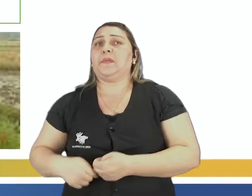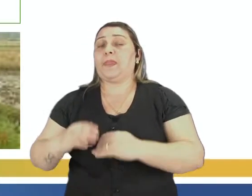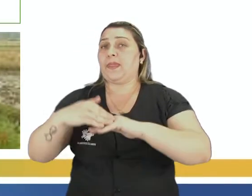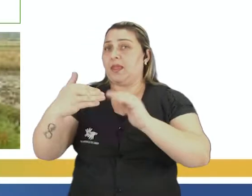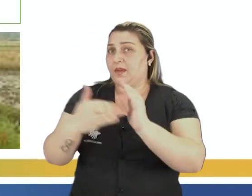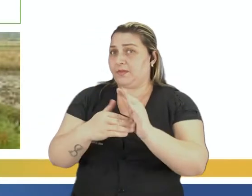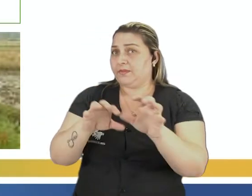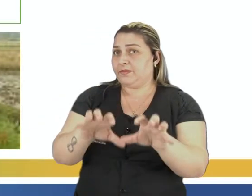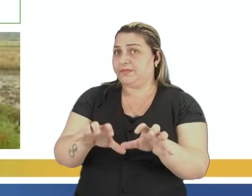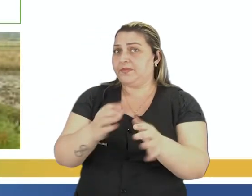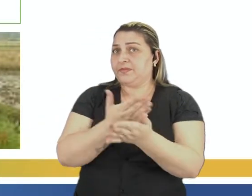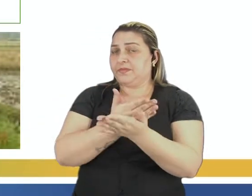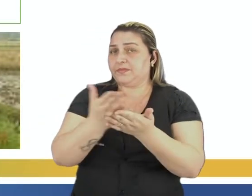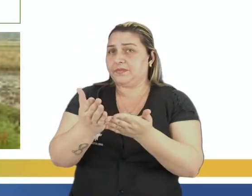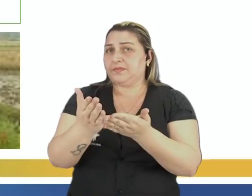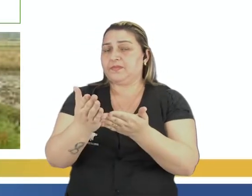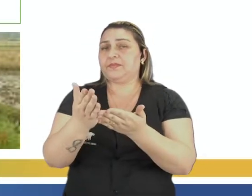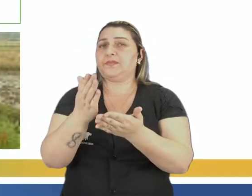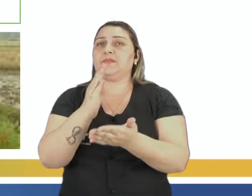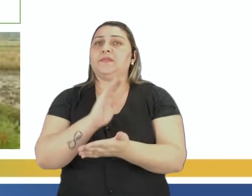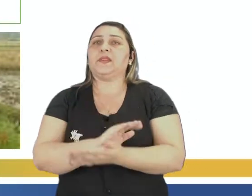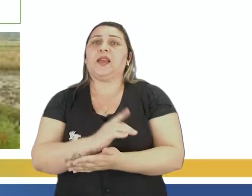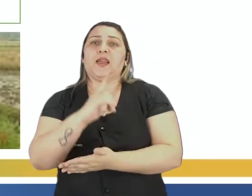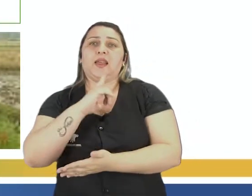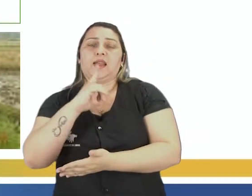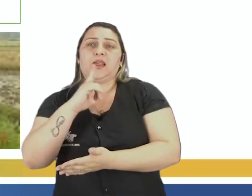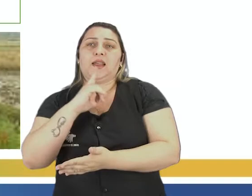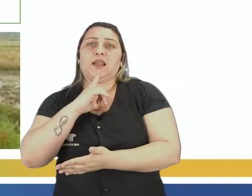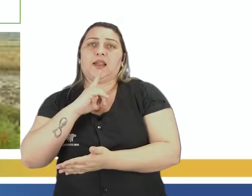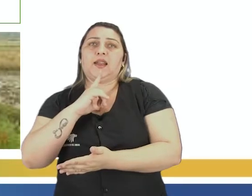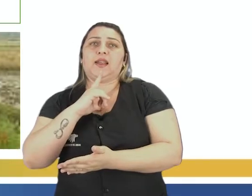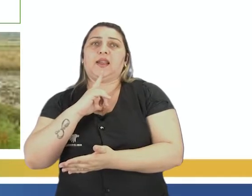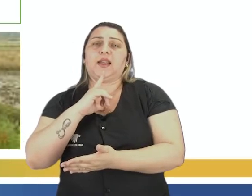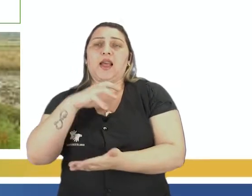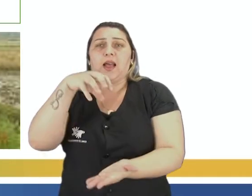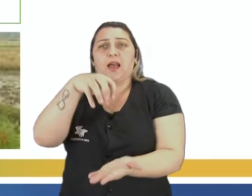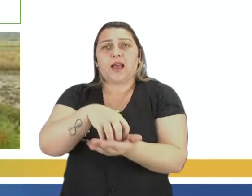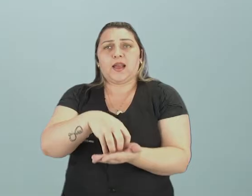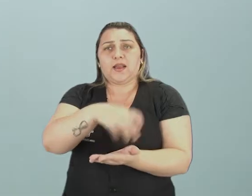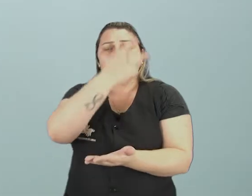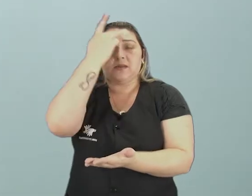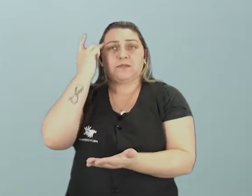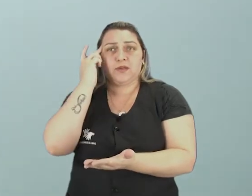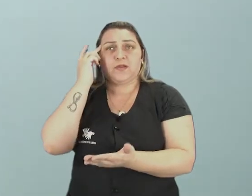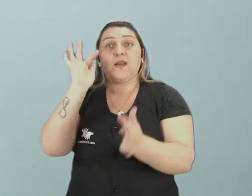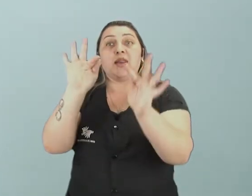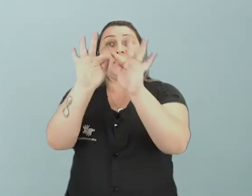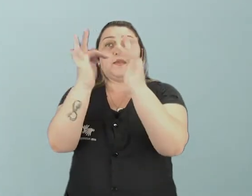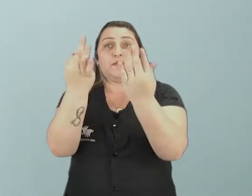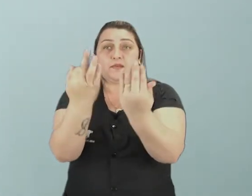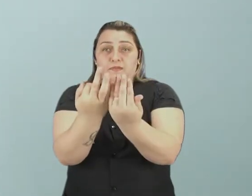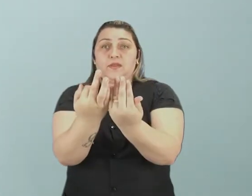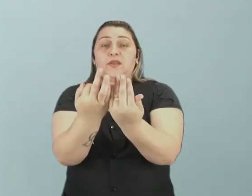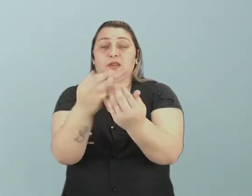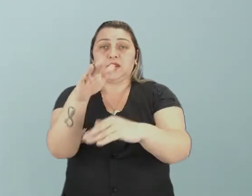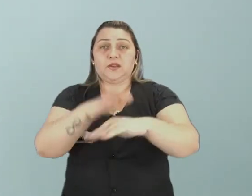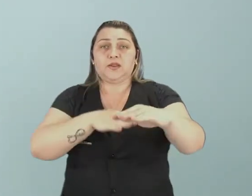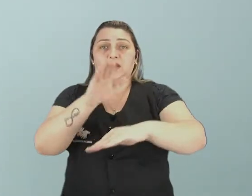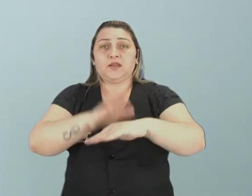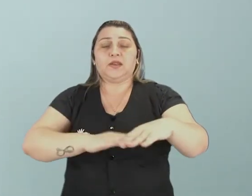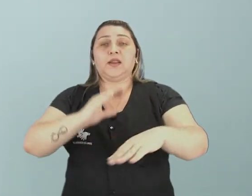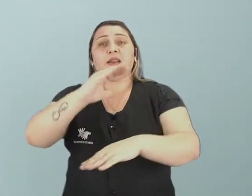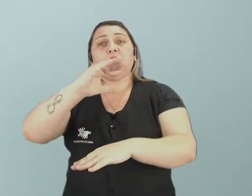tudo isso, começa-se a ter a fixação dessas pessoas e as famílias, que eram chamadas